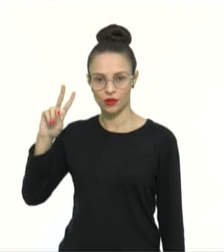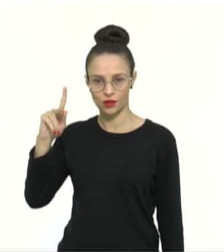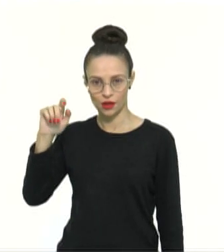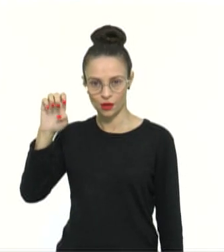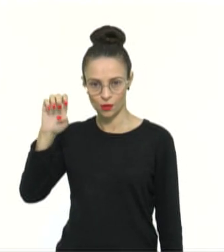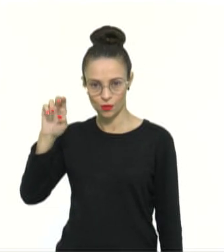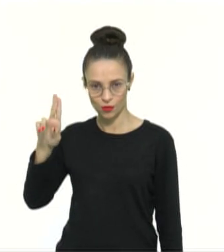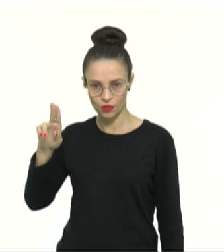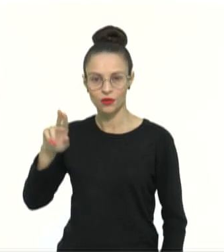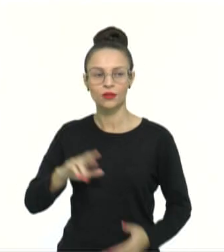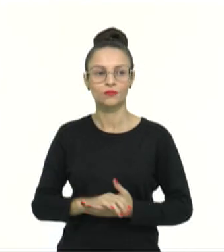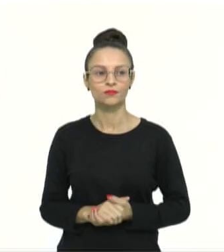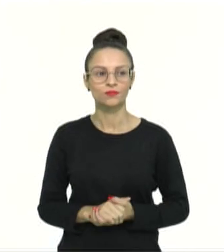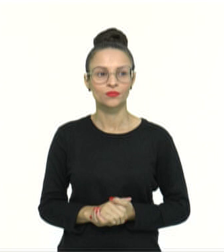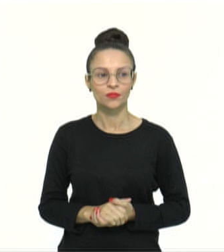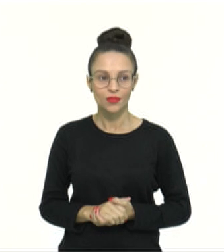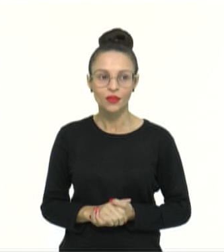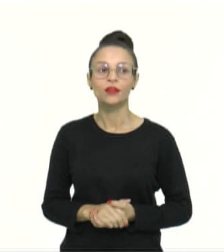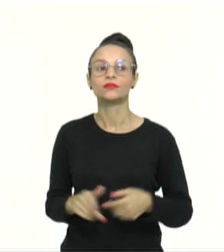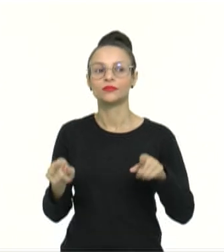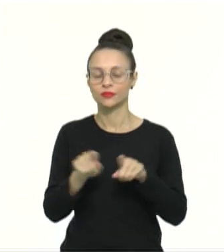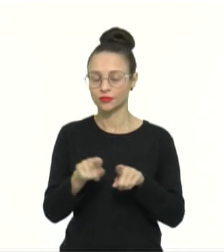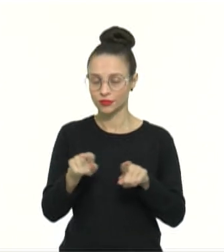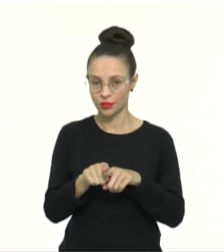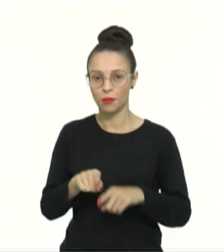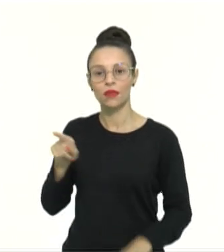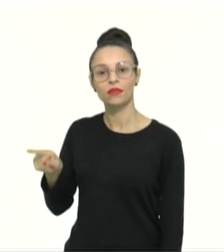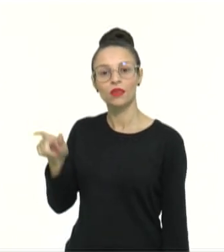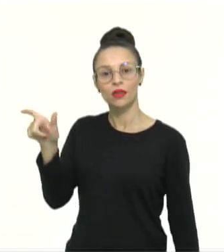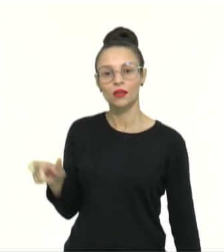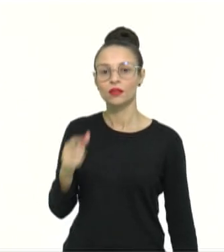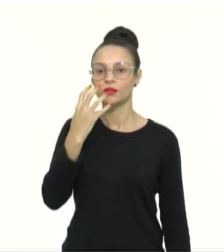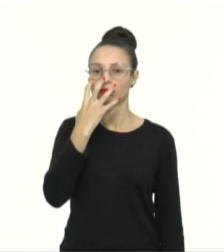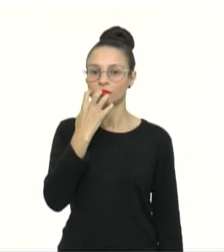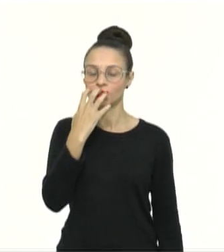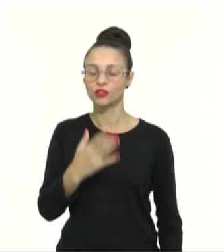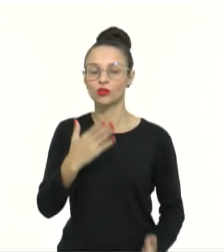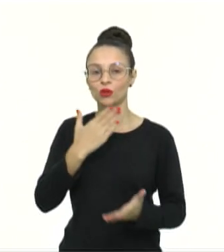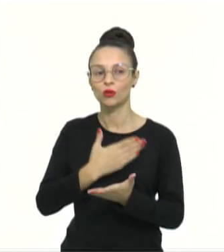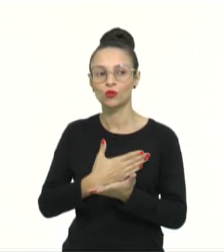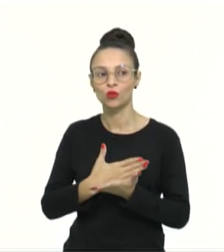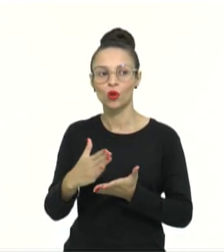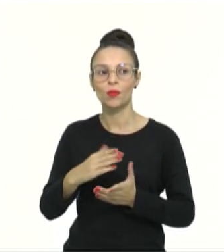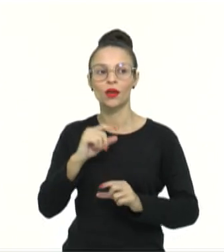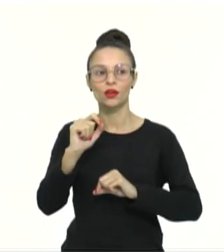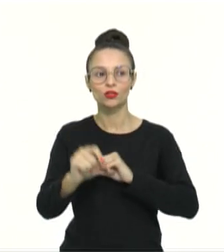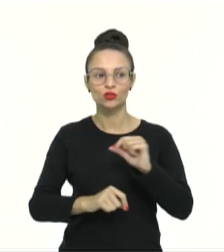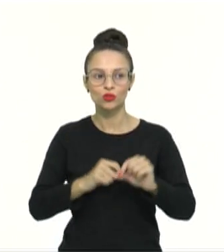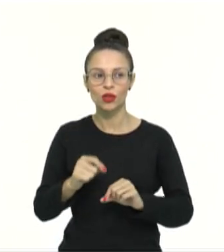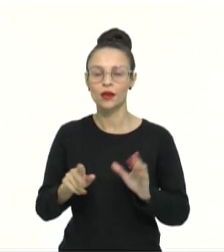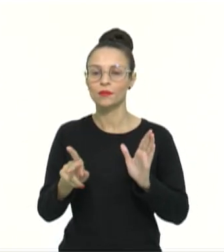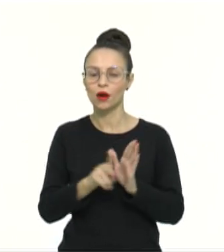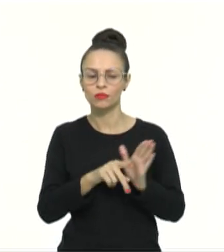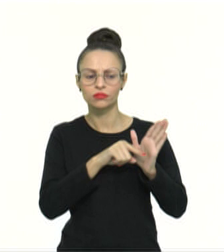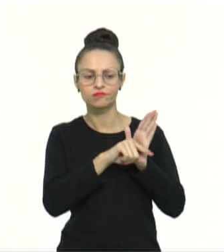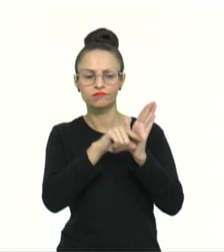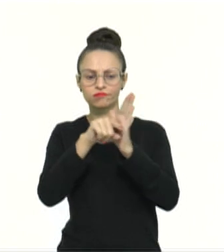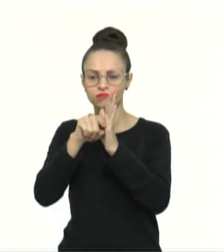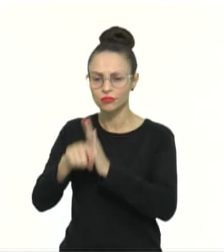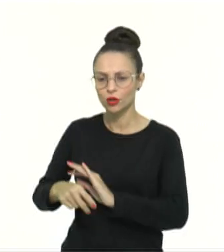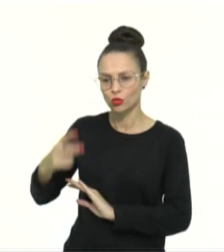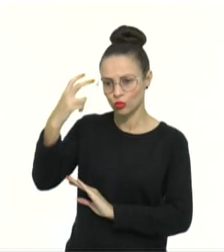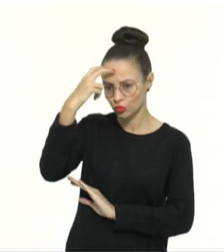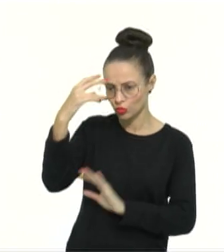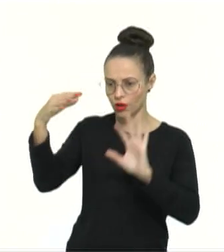E nesse mesmo tempo, o Nietzsche então vai começar a fazer esse movimento da filologia à